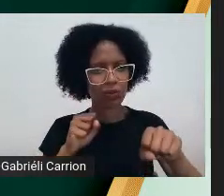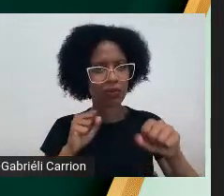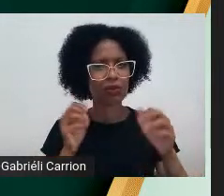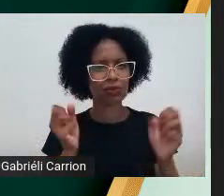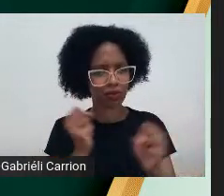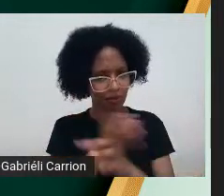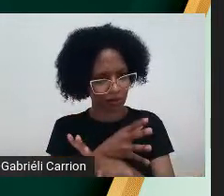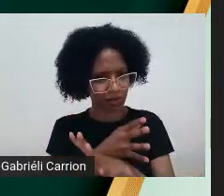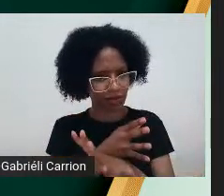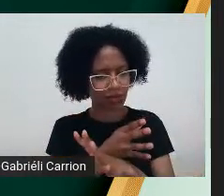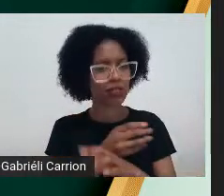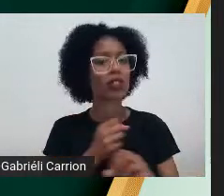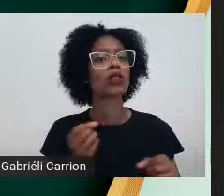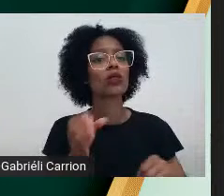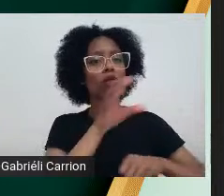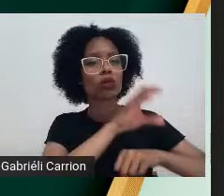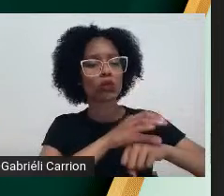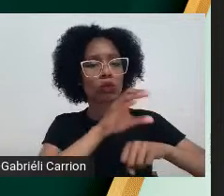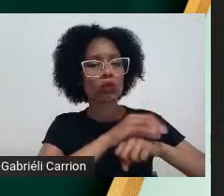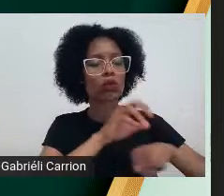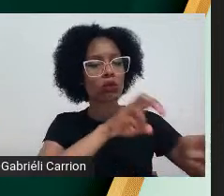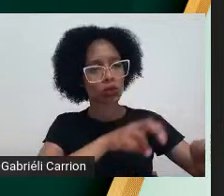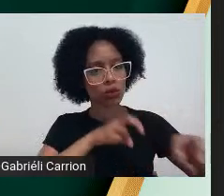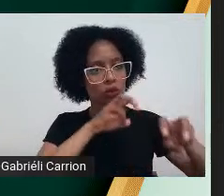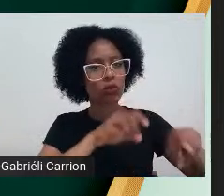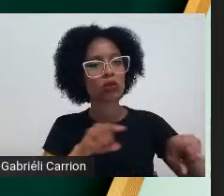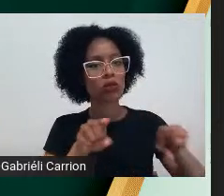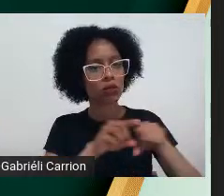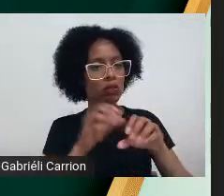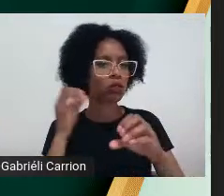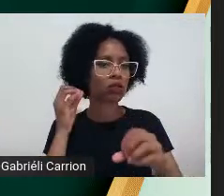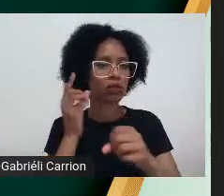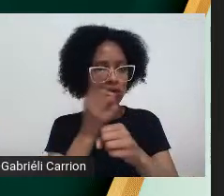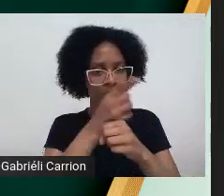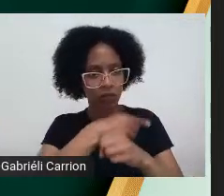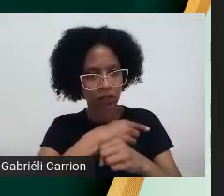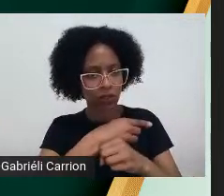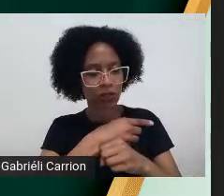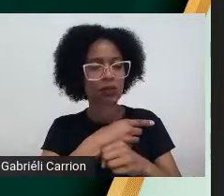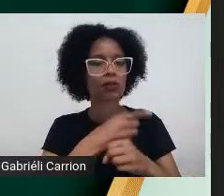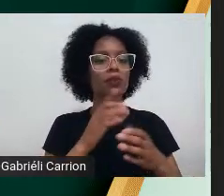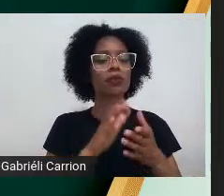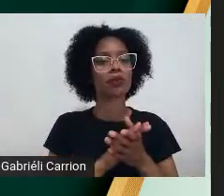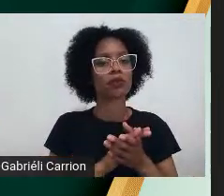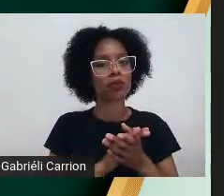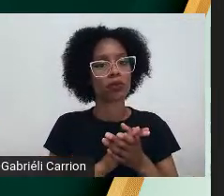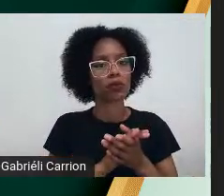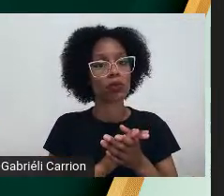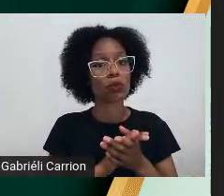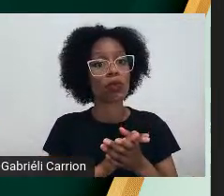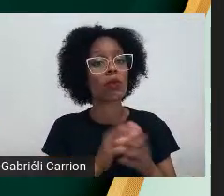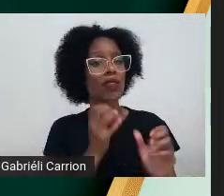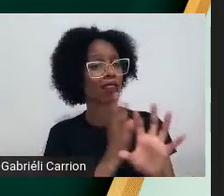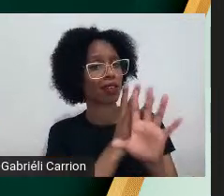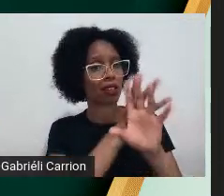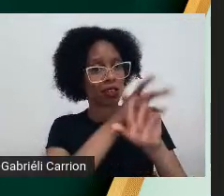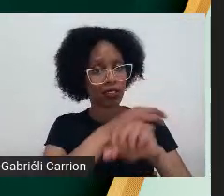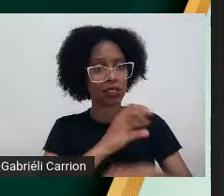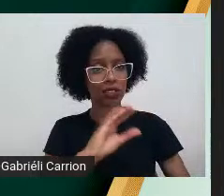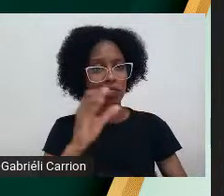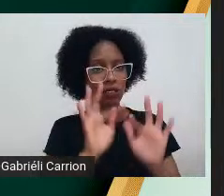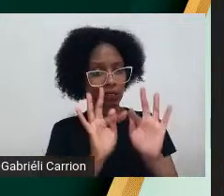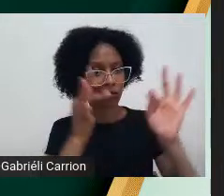grau virtual dos cursos de Agronomia, Engenharia Cartográfica e de Agrimensura, Interdisciplinar em